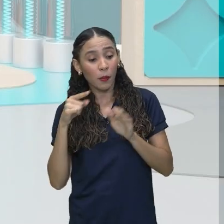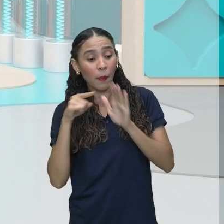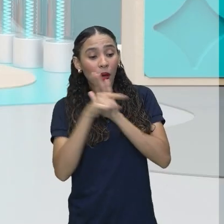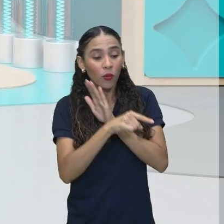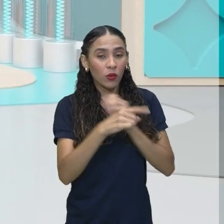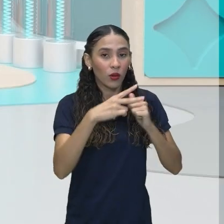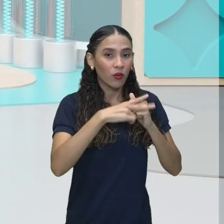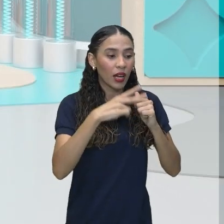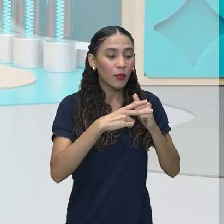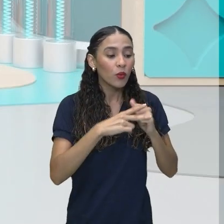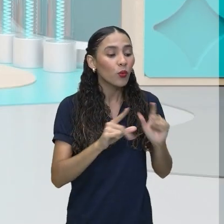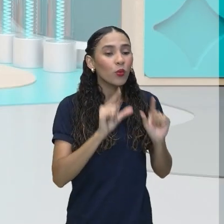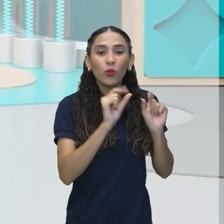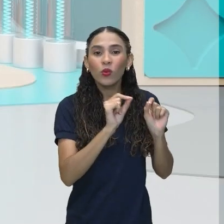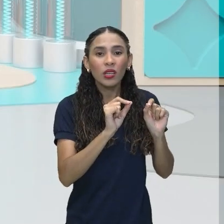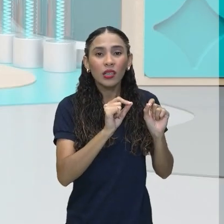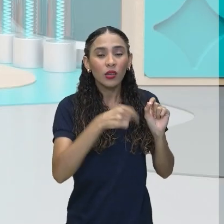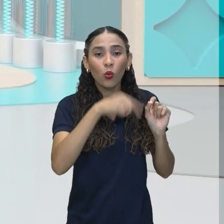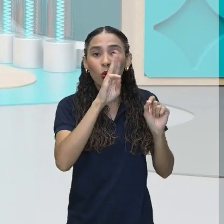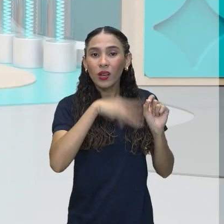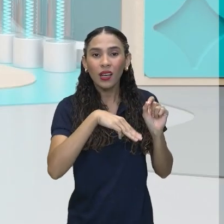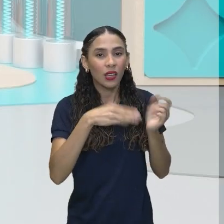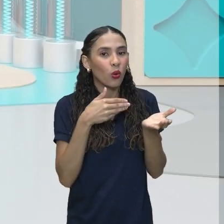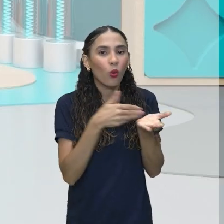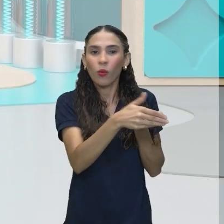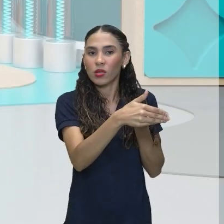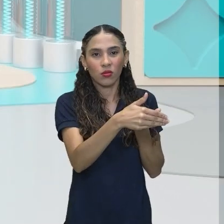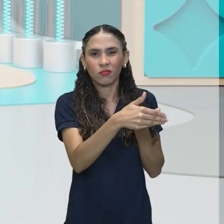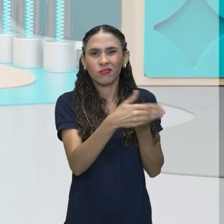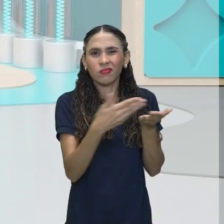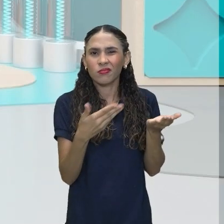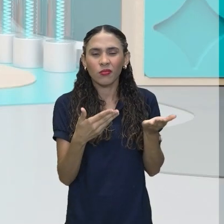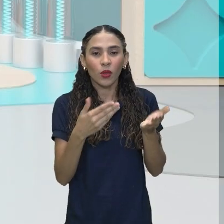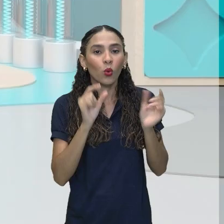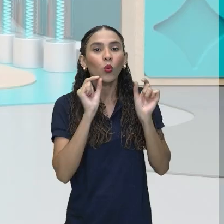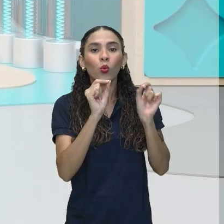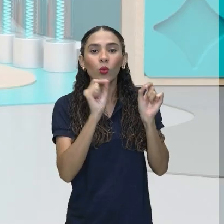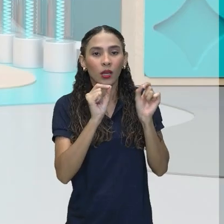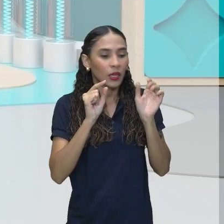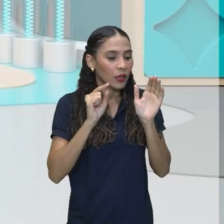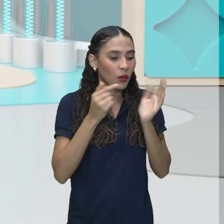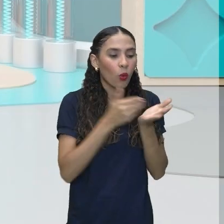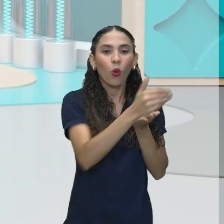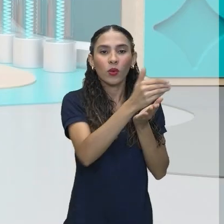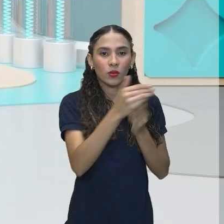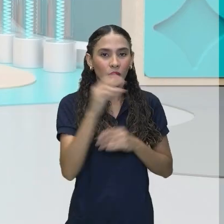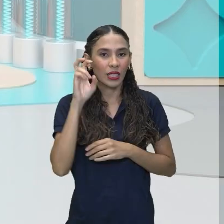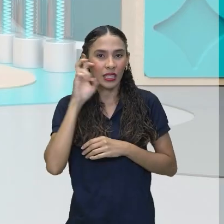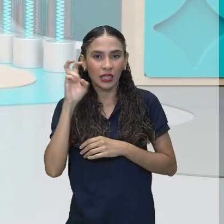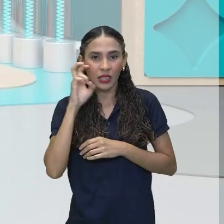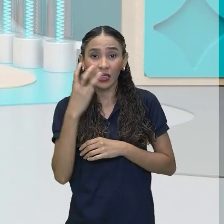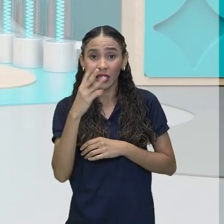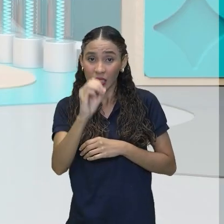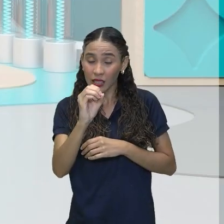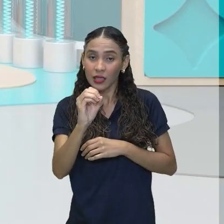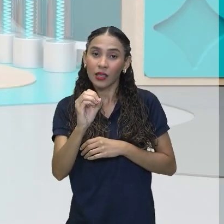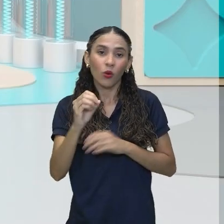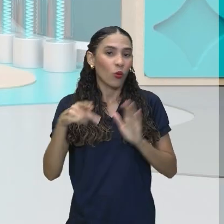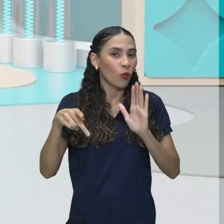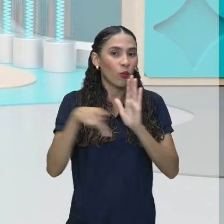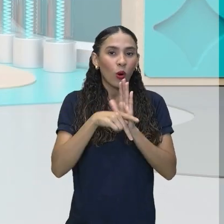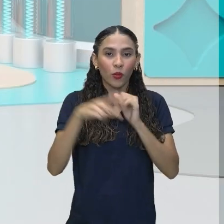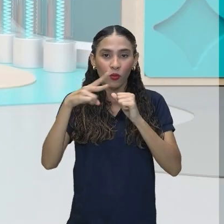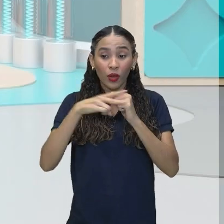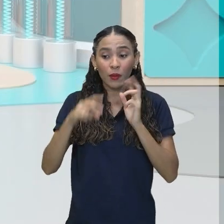verbo o que, quem, né? Então, o que foi que começou nesta quinta-feira 30? O próprio enunciado